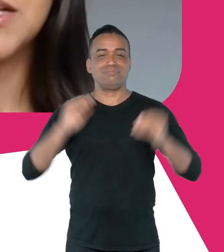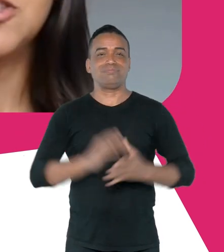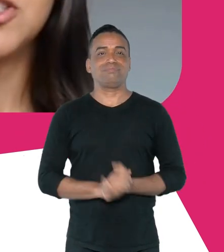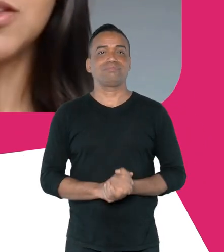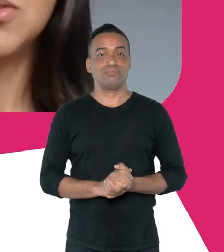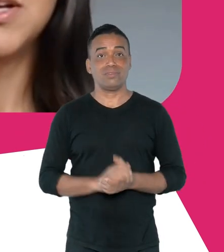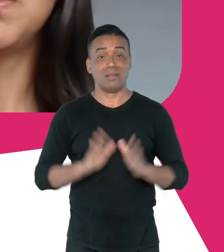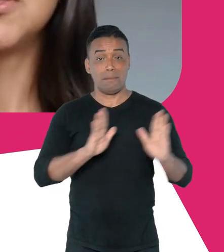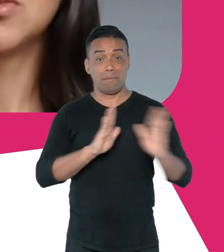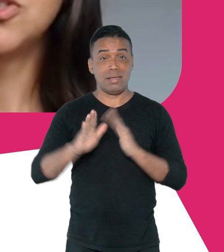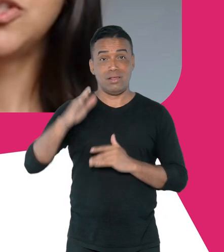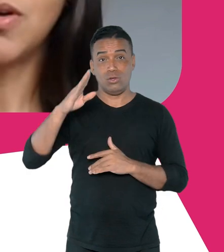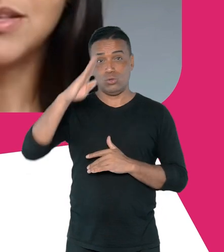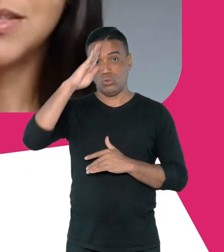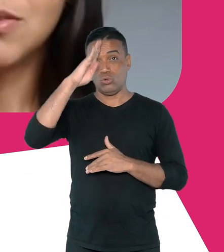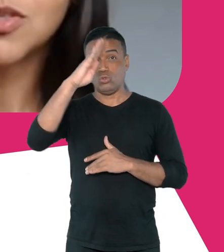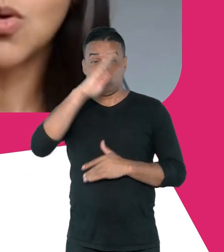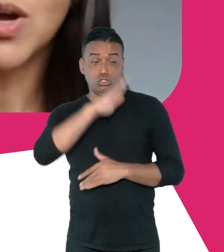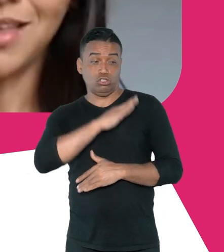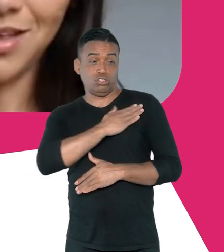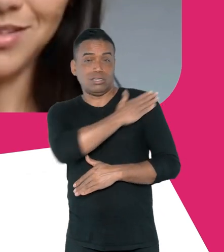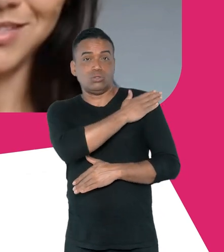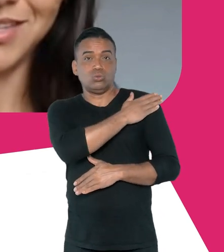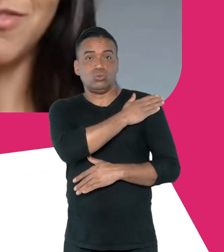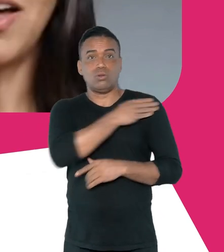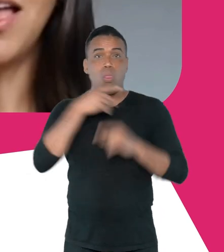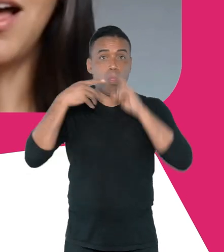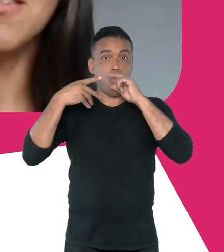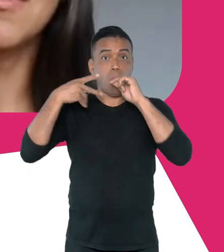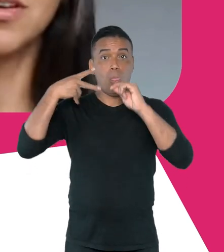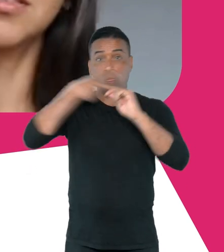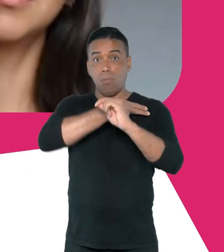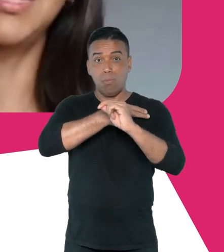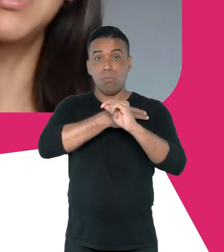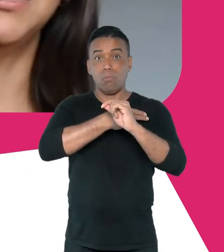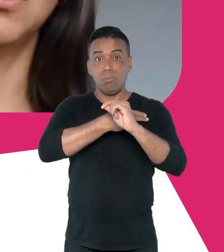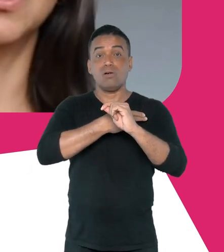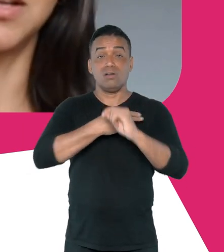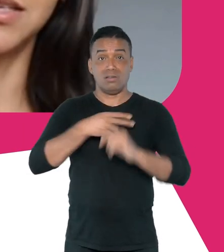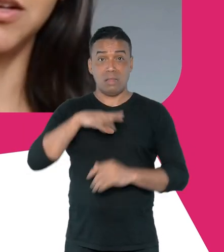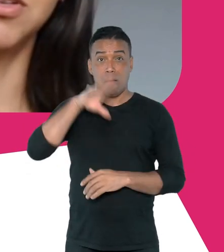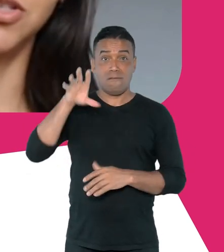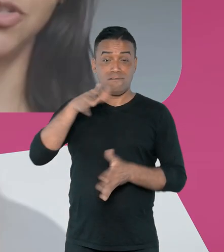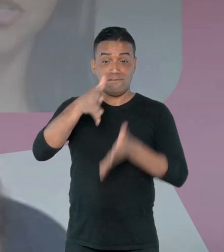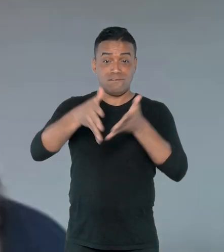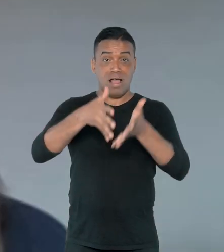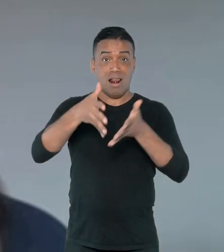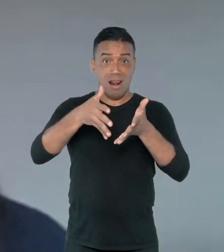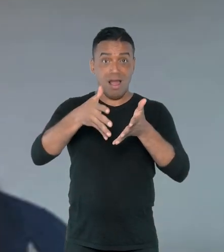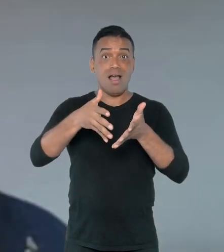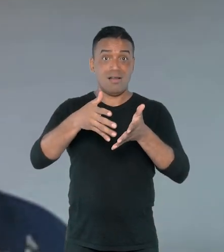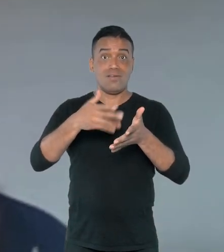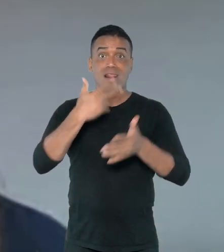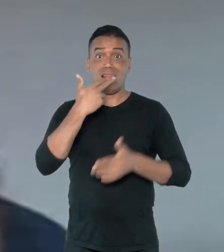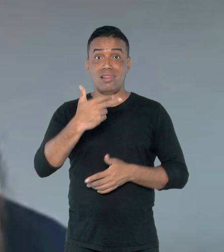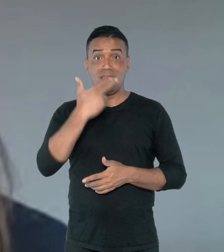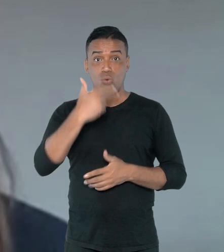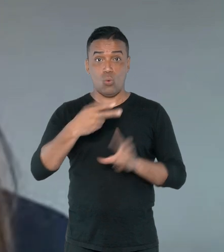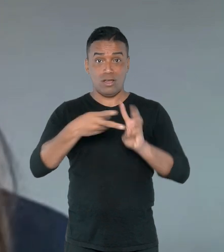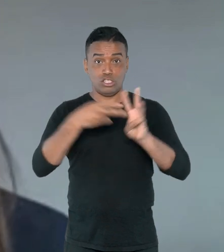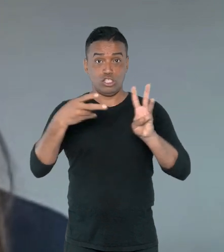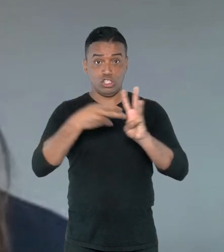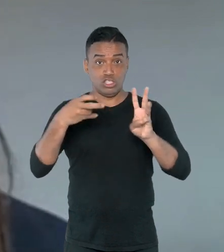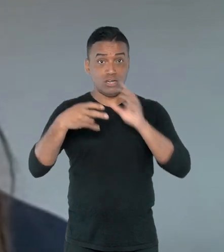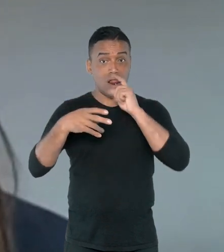Na época da ditadura, as pessoas tinham as línguas cortadas. Quem falava nas línguas indígenas, tinham as